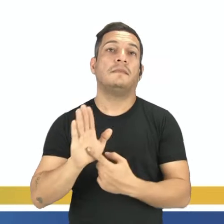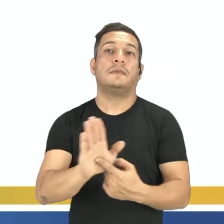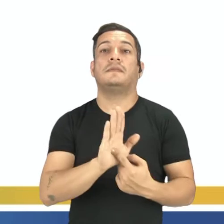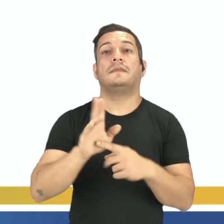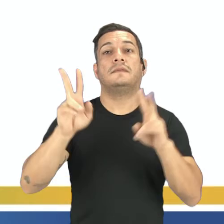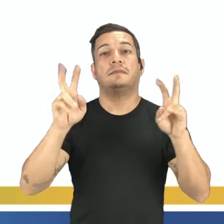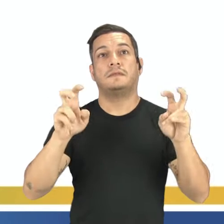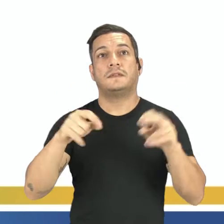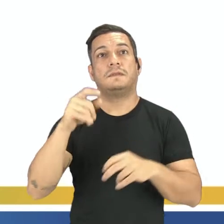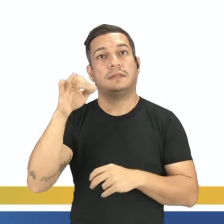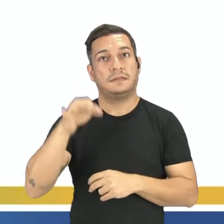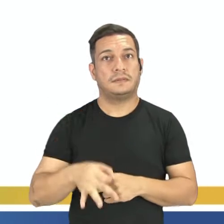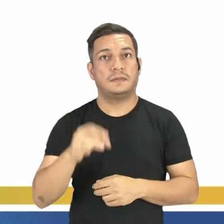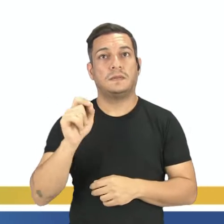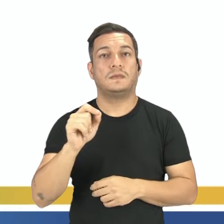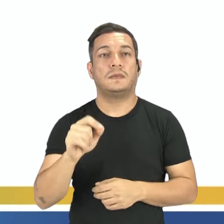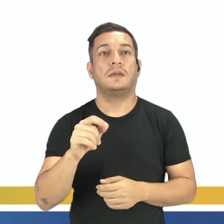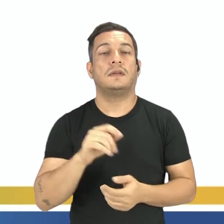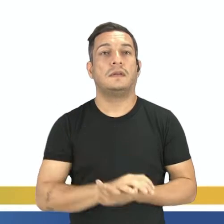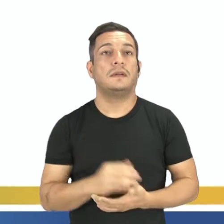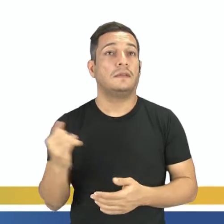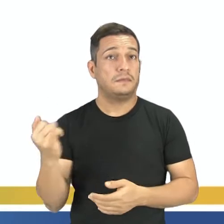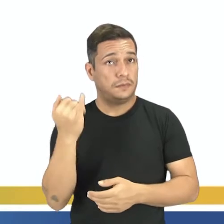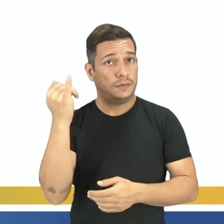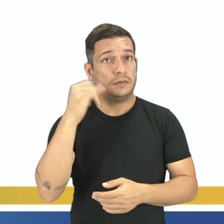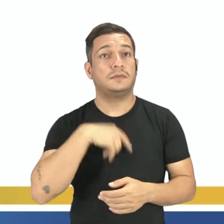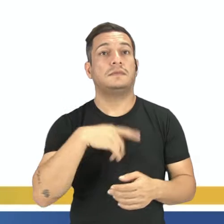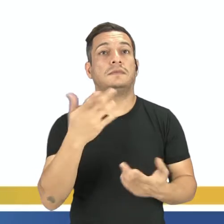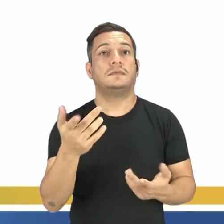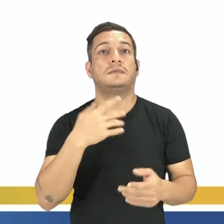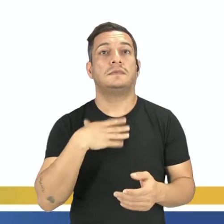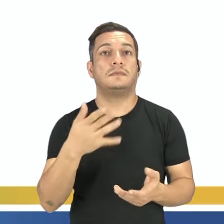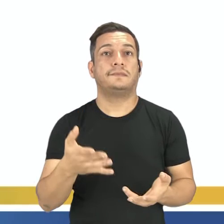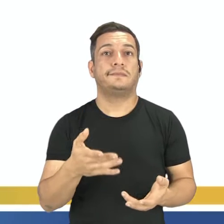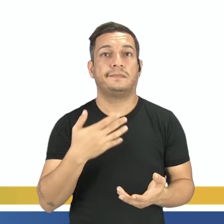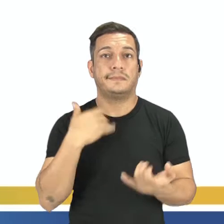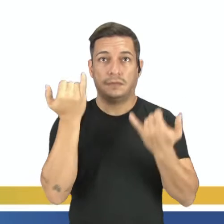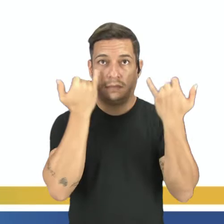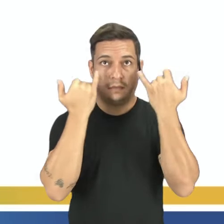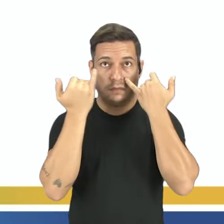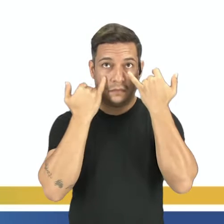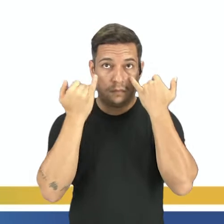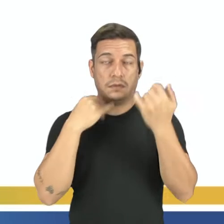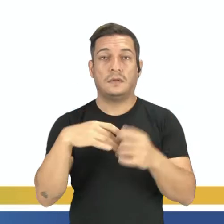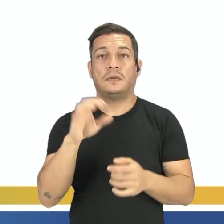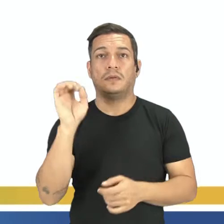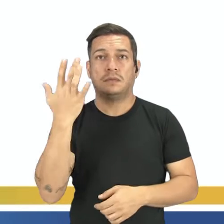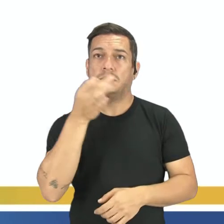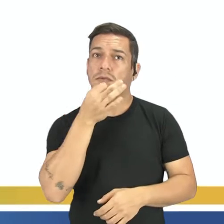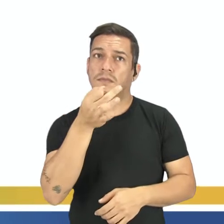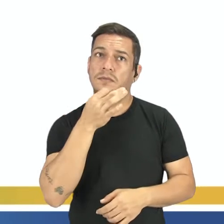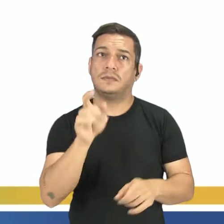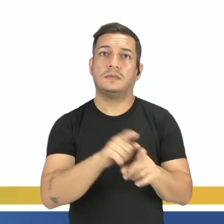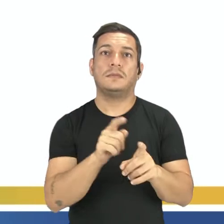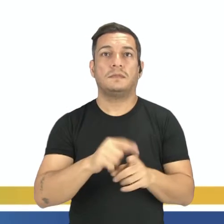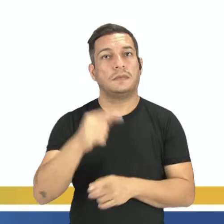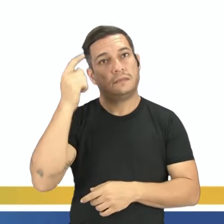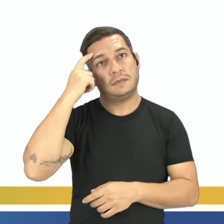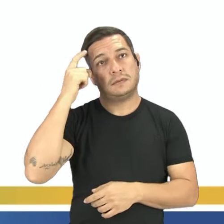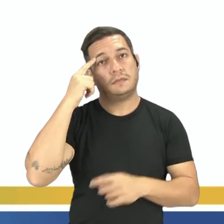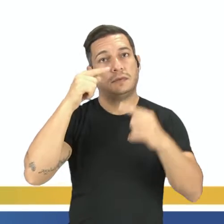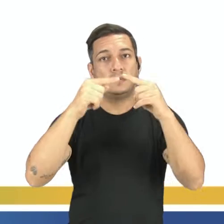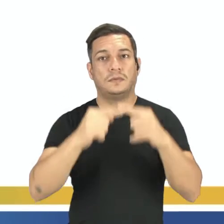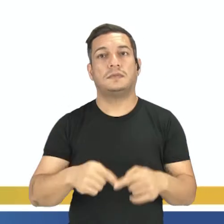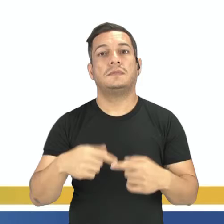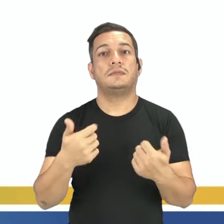apresentada é acertado, é relevante. Para tanto, mobiliza informações, fatos e opiniões à luz de um raciocínio